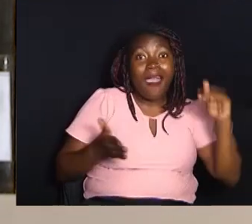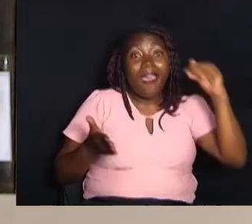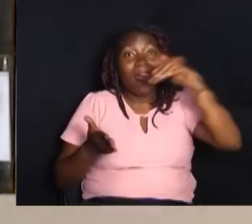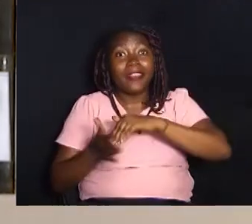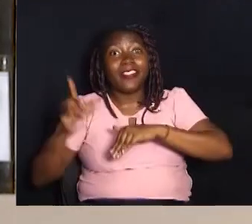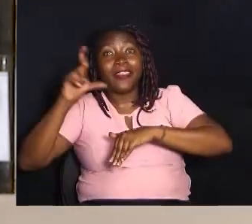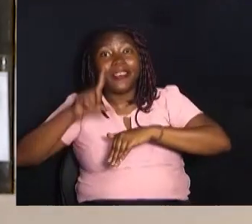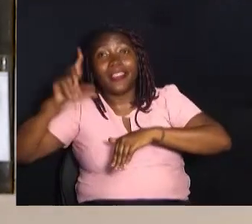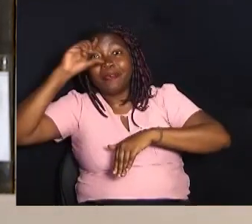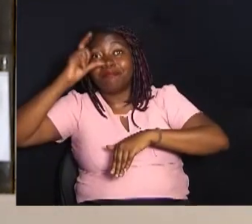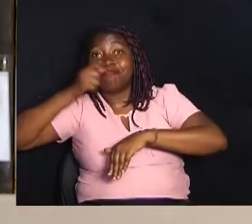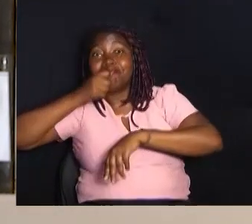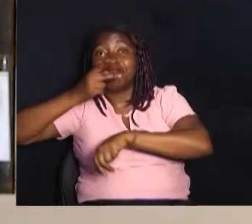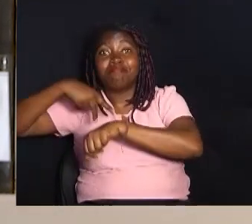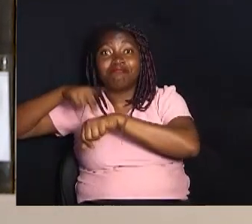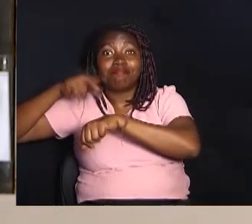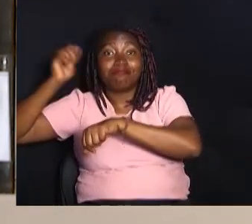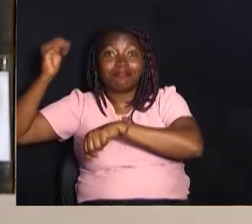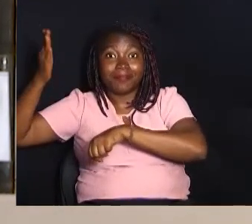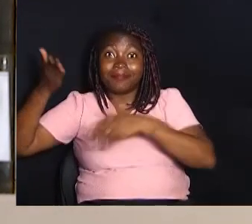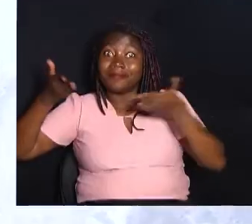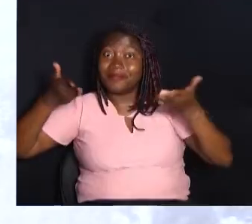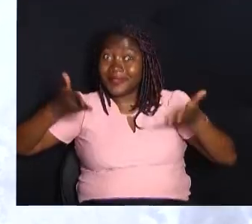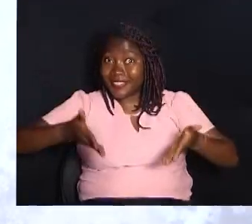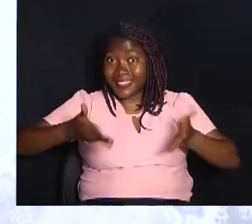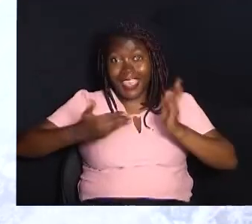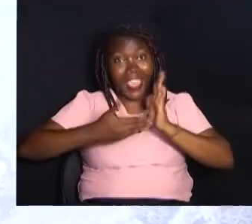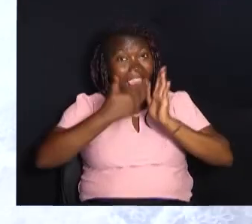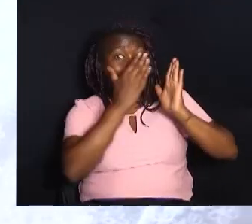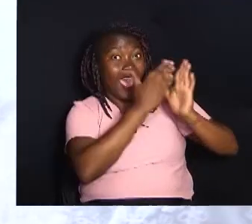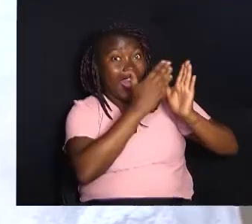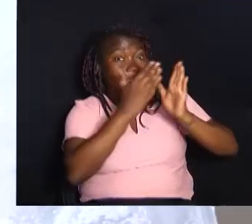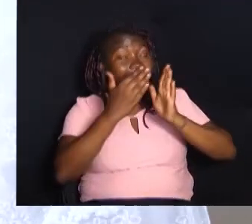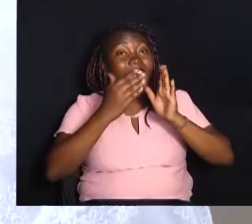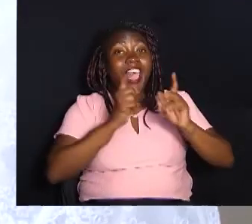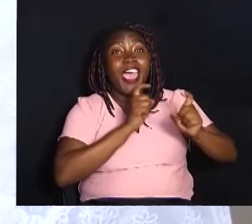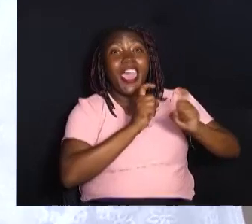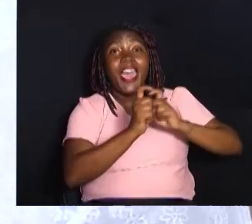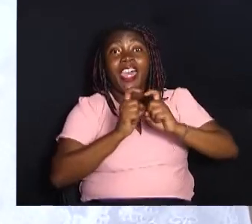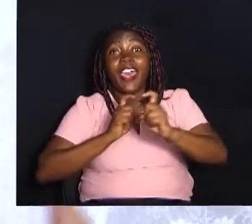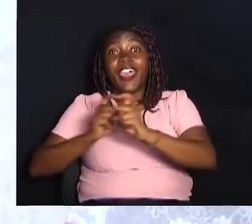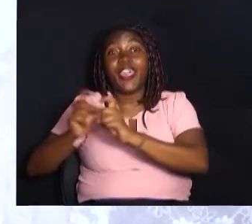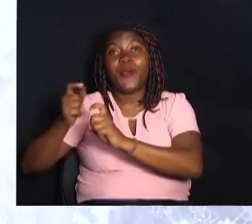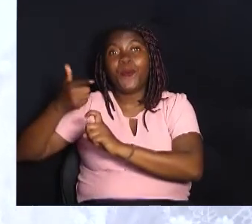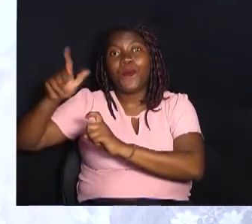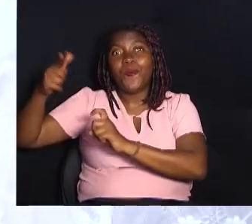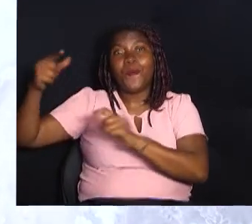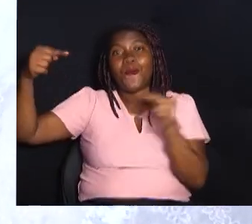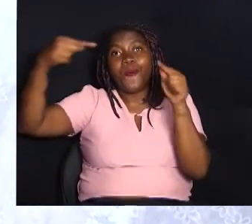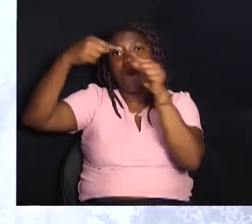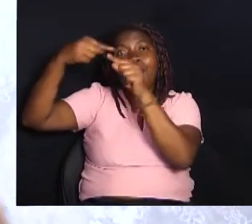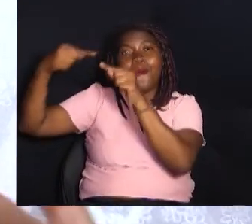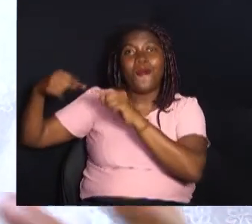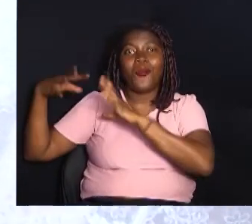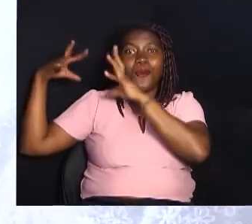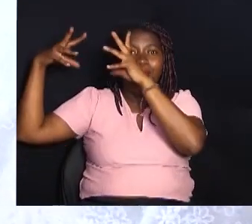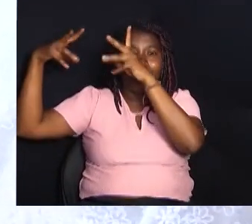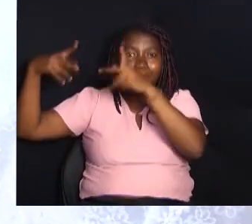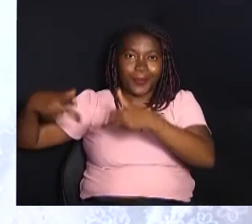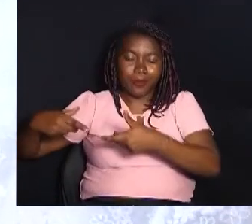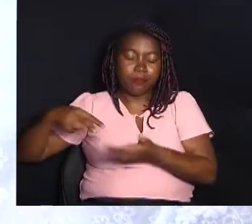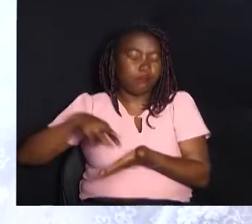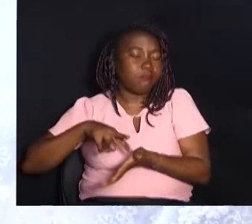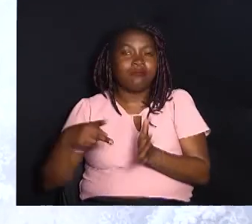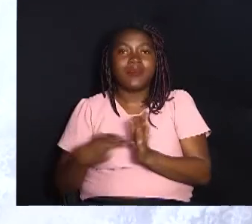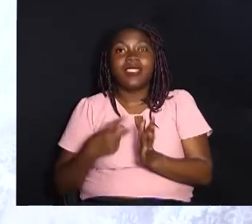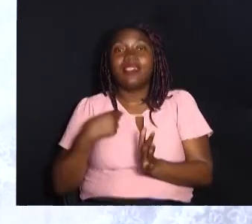brasileira até para literaturas estrangeiras. Essa biblioteca, ela conversa com as outras bibliotecas